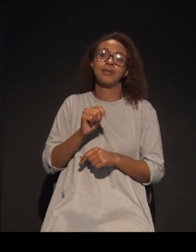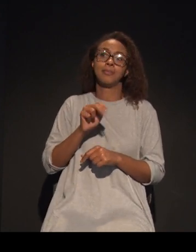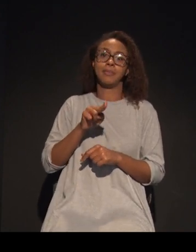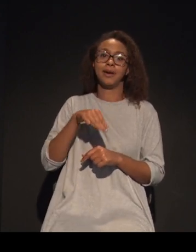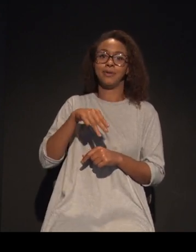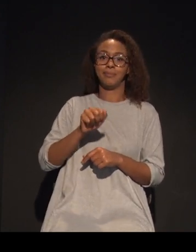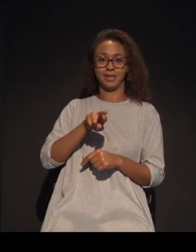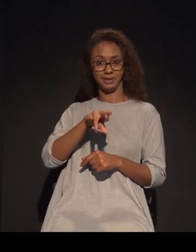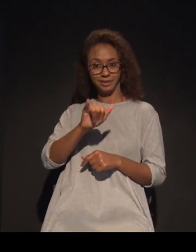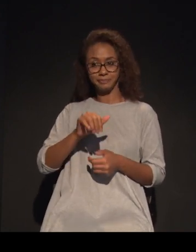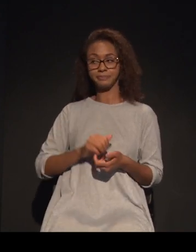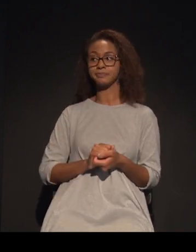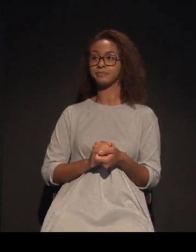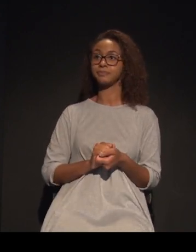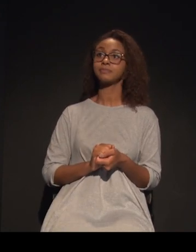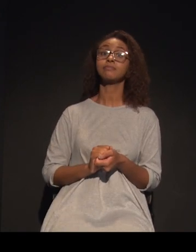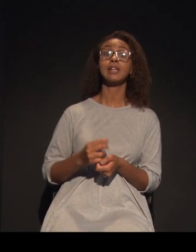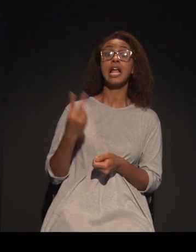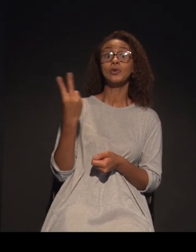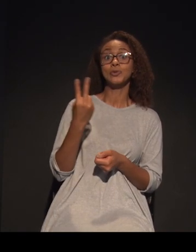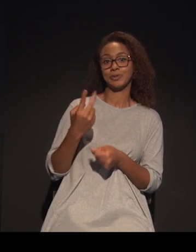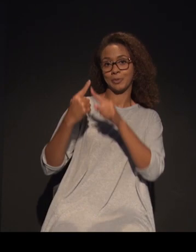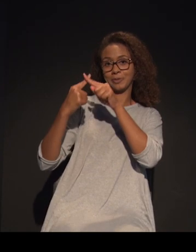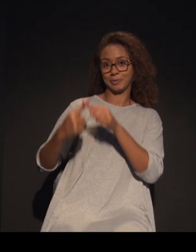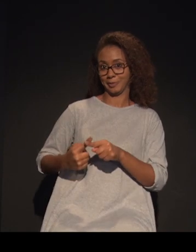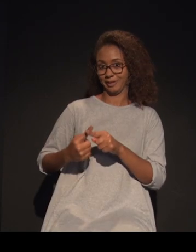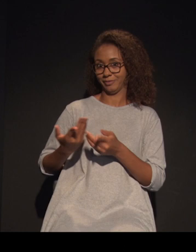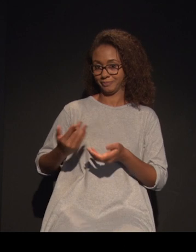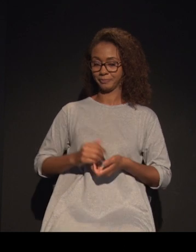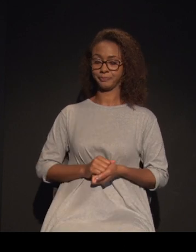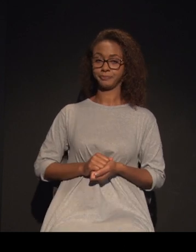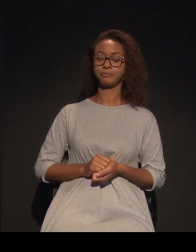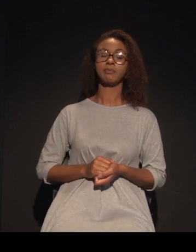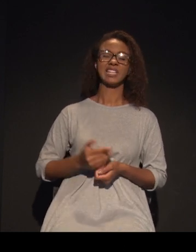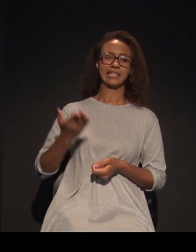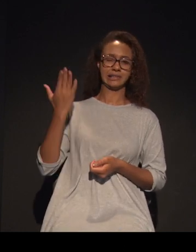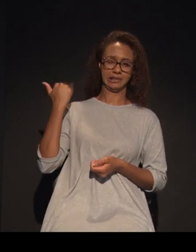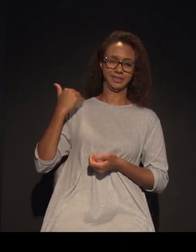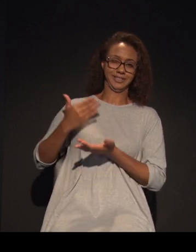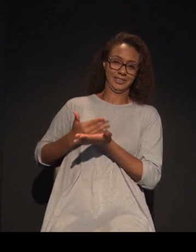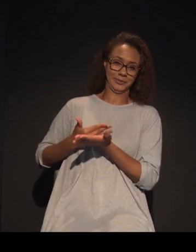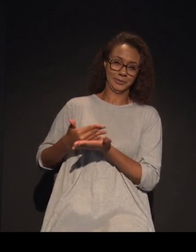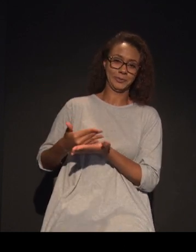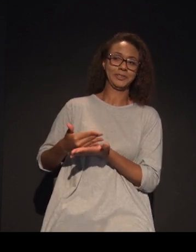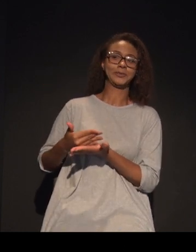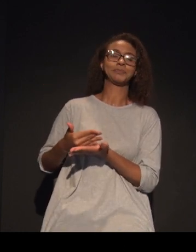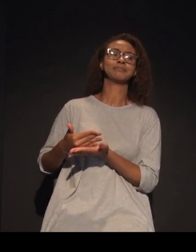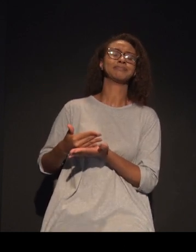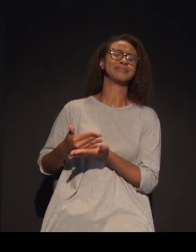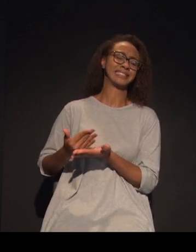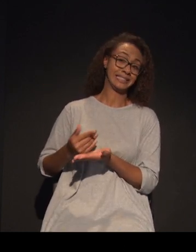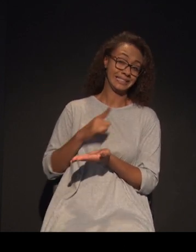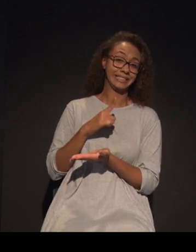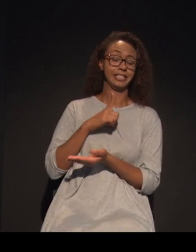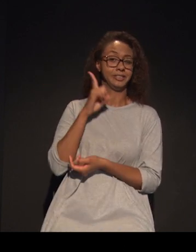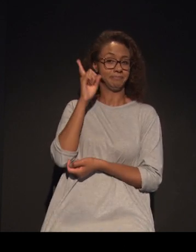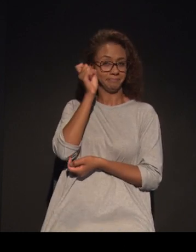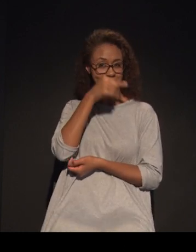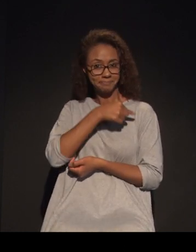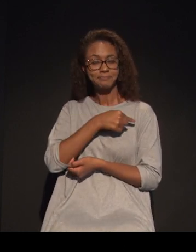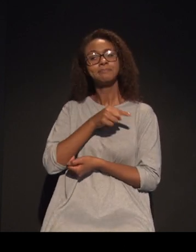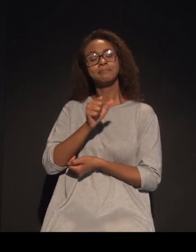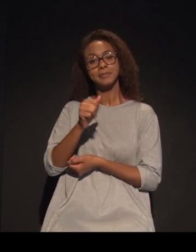segundo campeonato além do palmar e no começo teve muita dificuldade mas aí